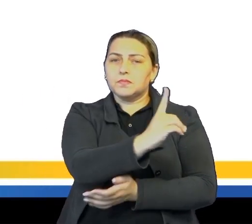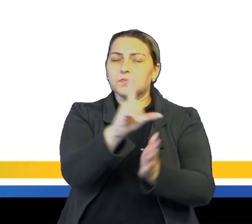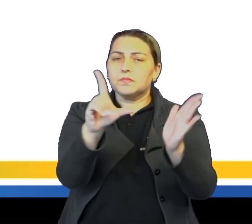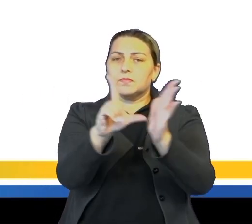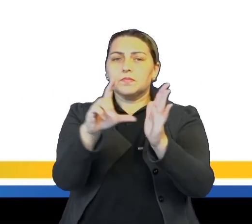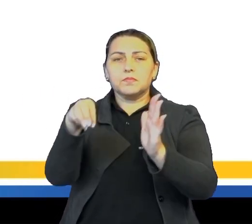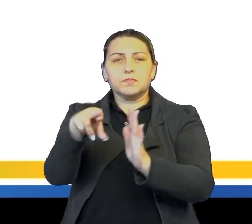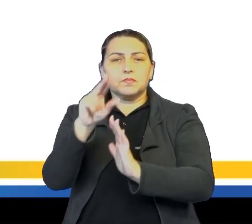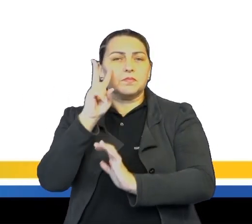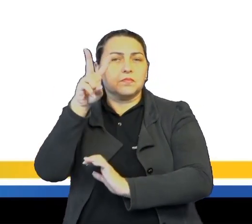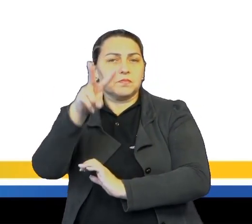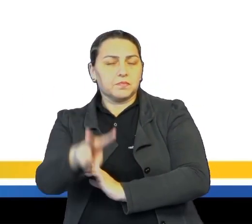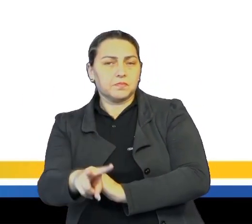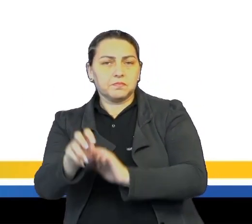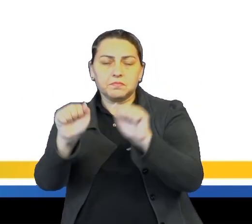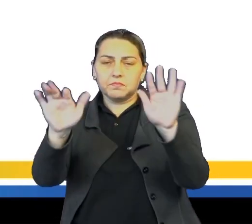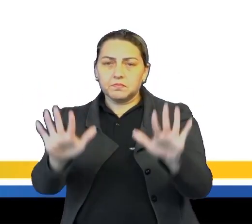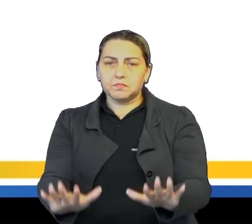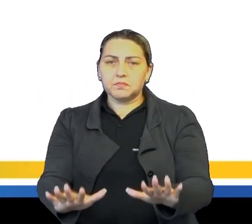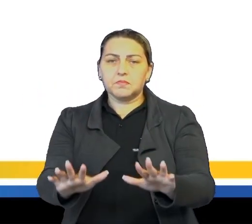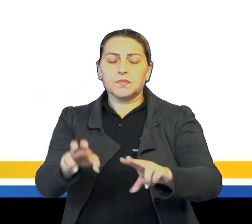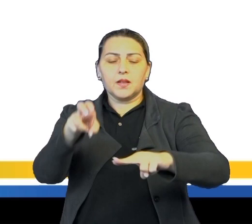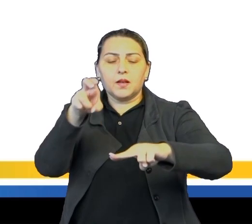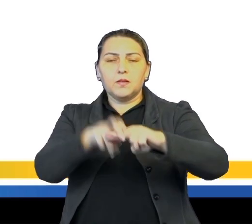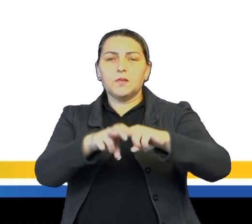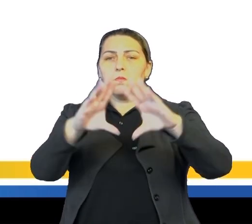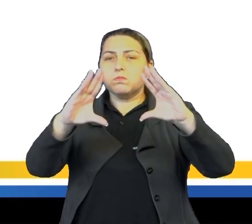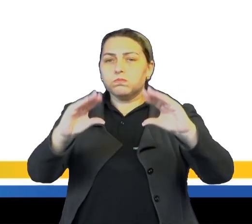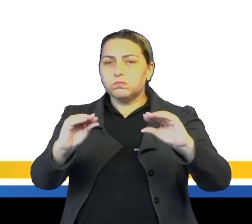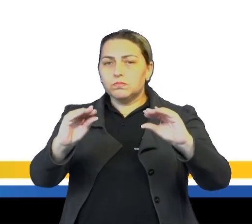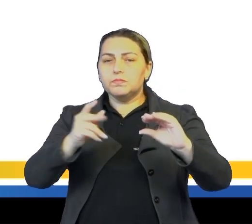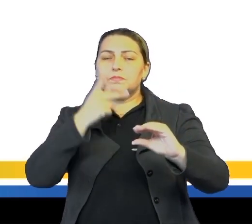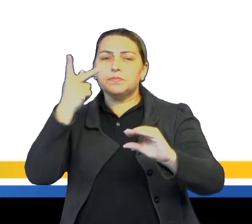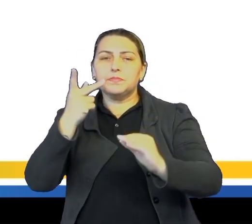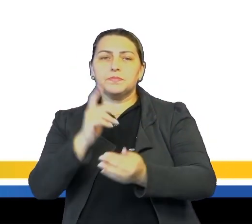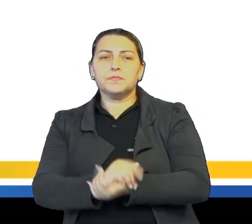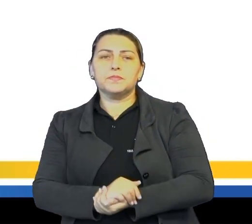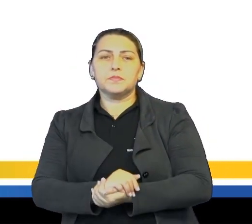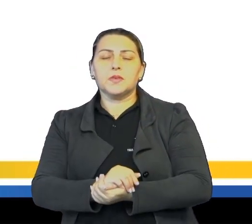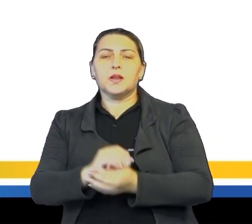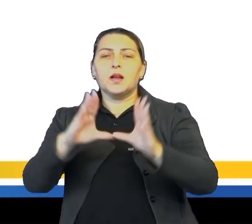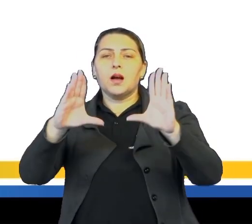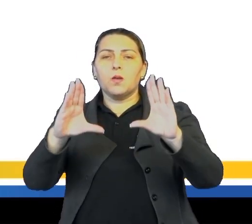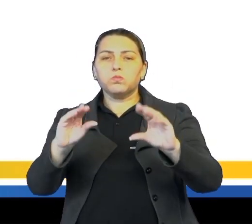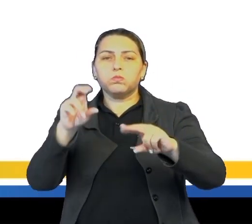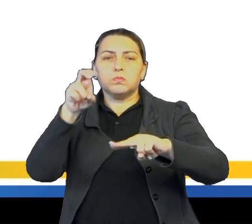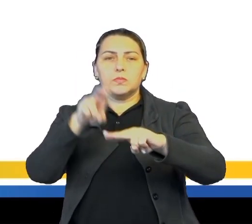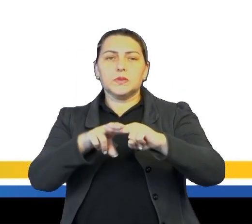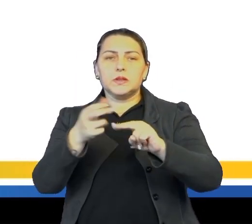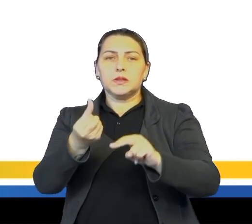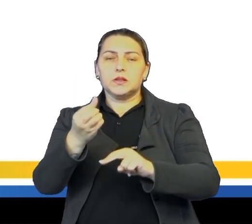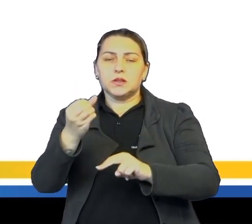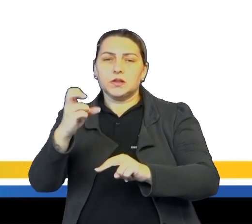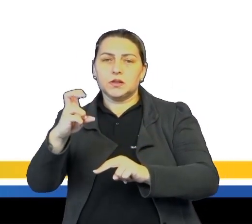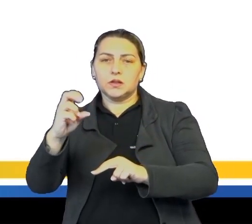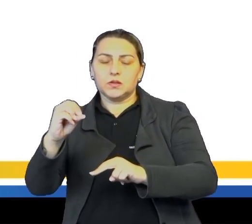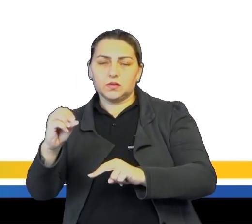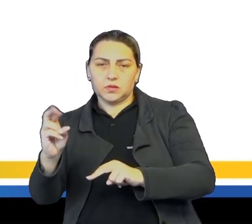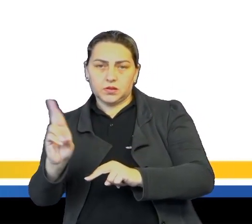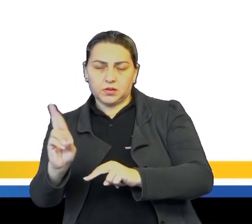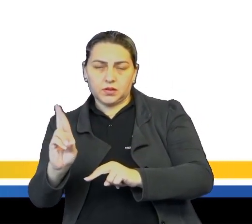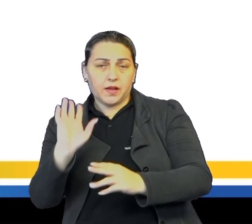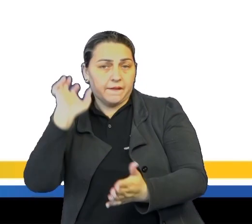loja Maria viu a oferta de um sofá dizia assim sofá 650